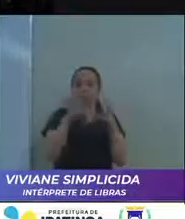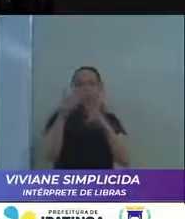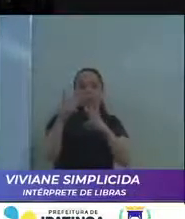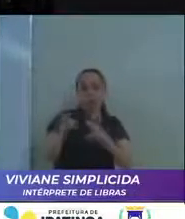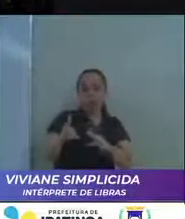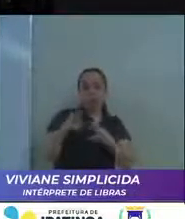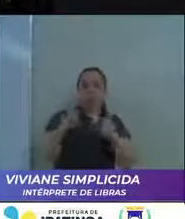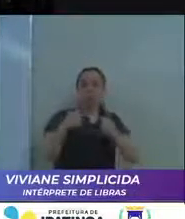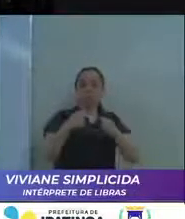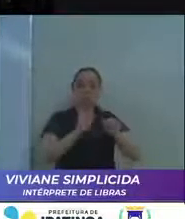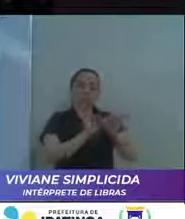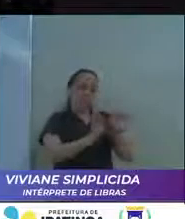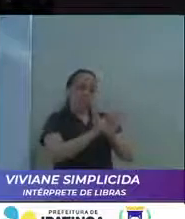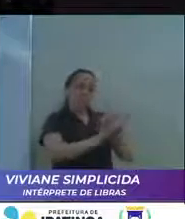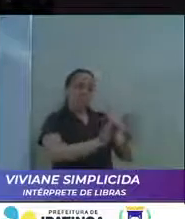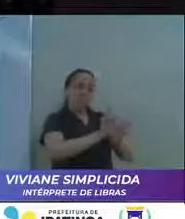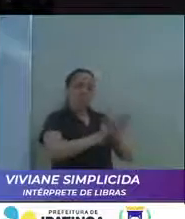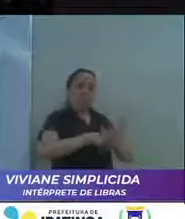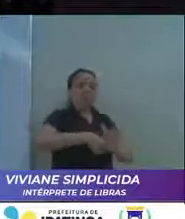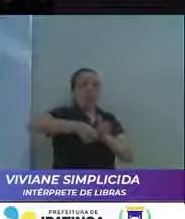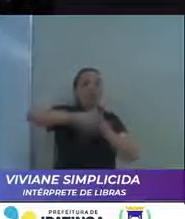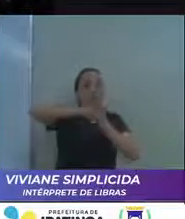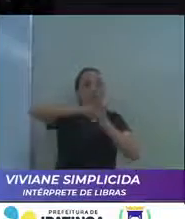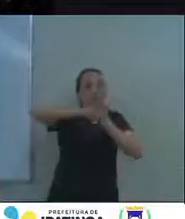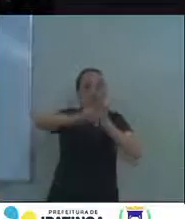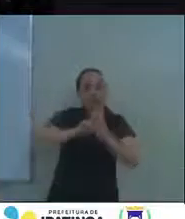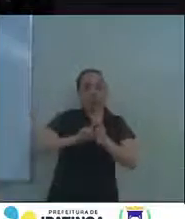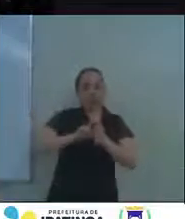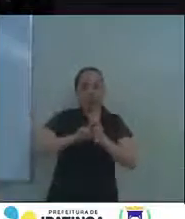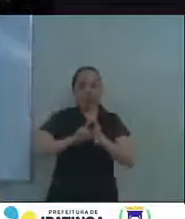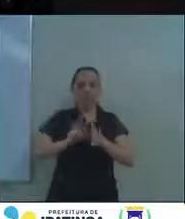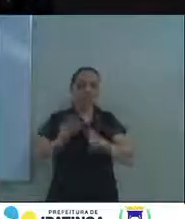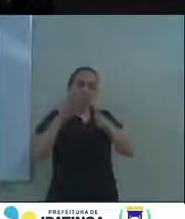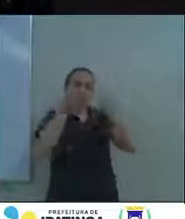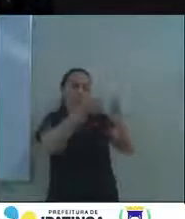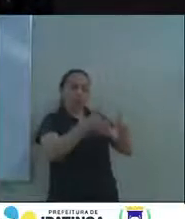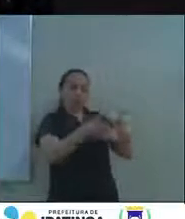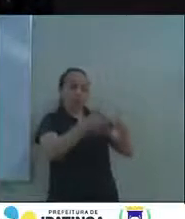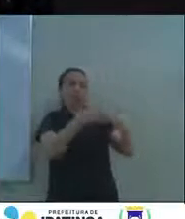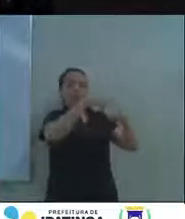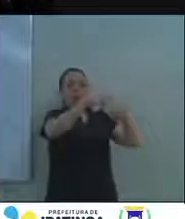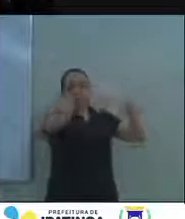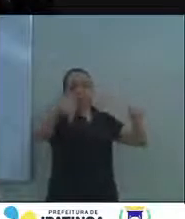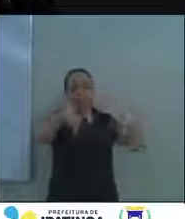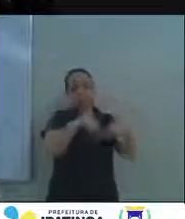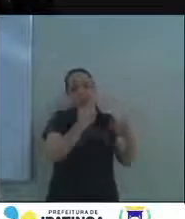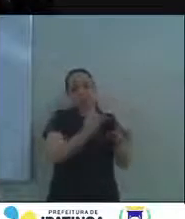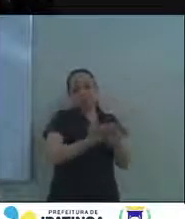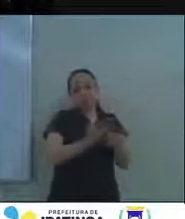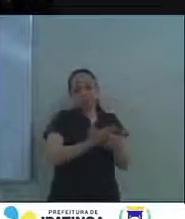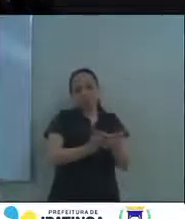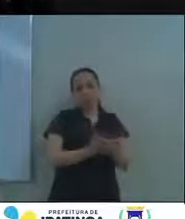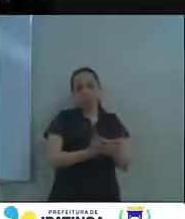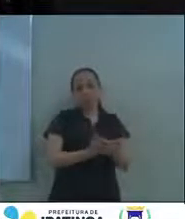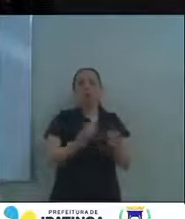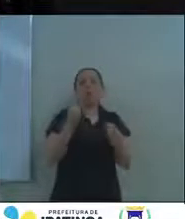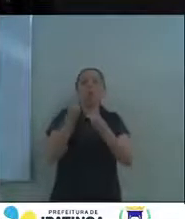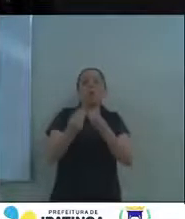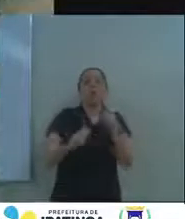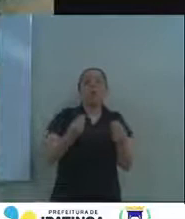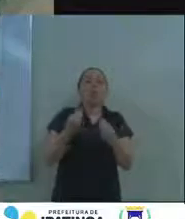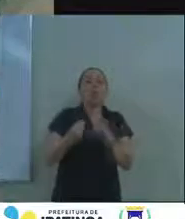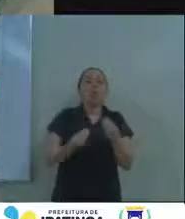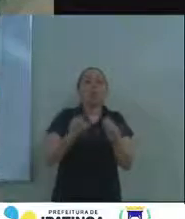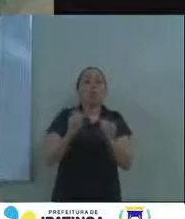ter um preparo muscular antes de eu entrar em campo, que é a sala de aula, né? Como que eu vou